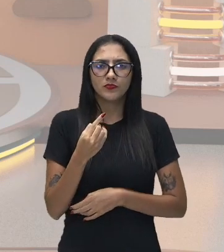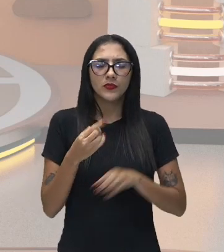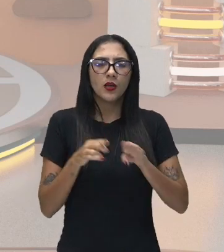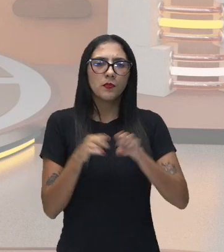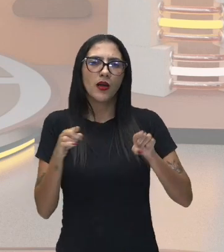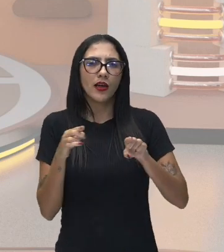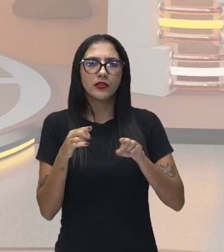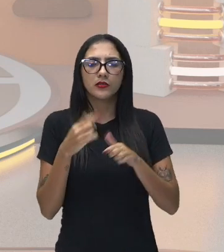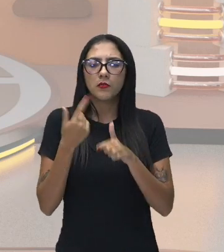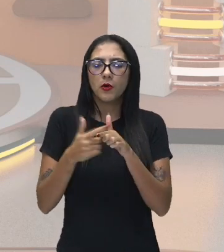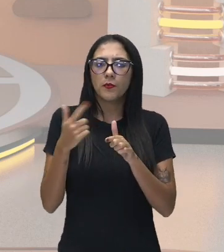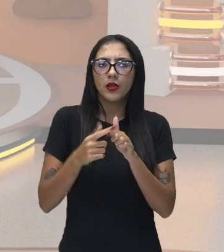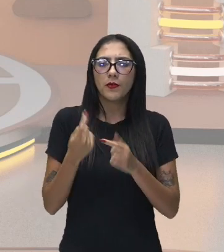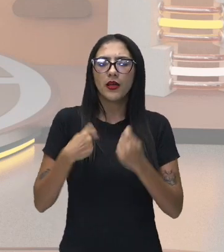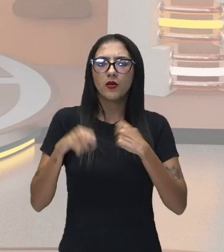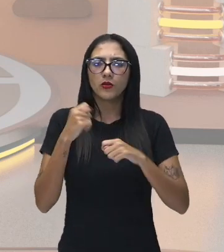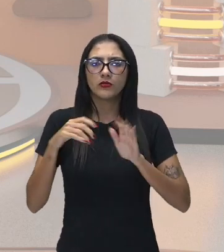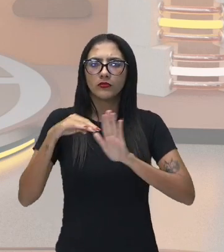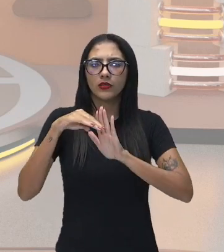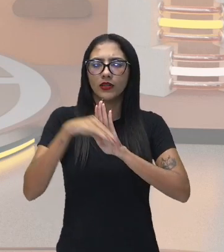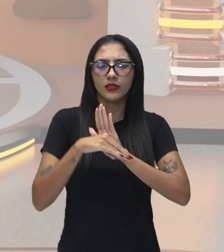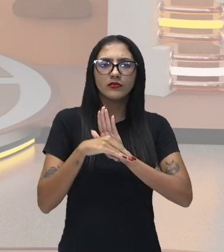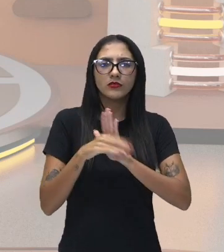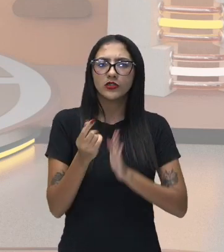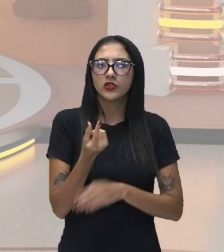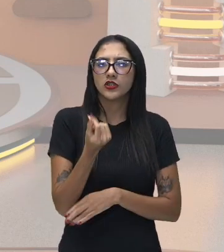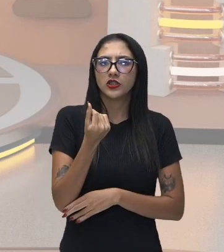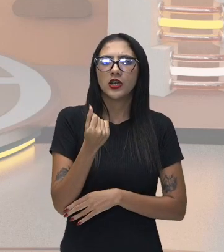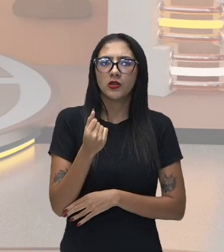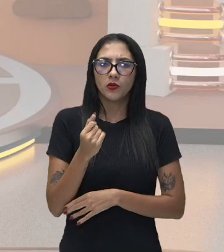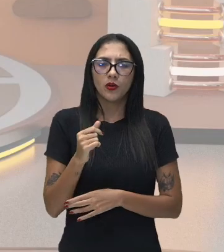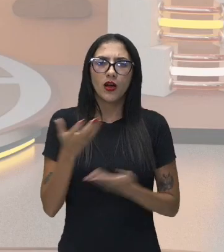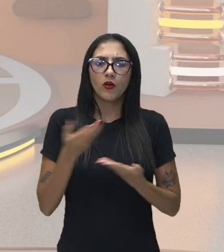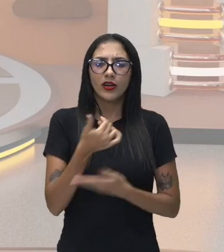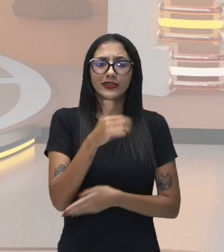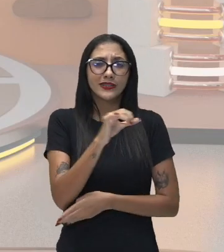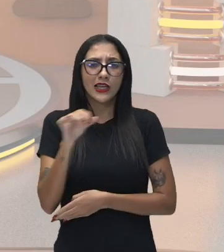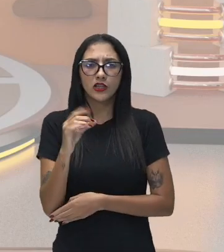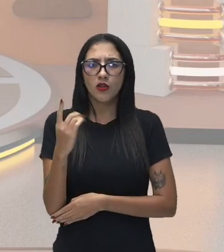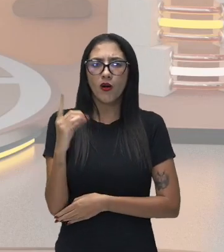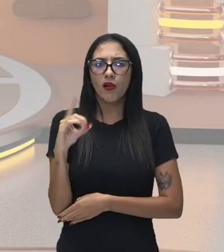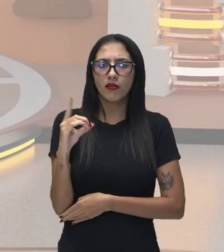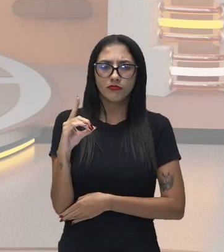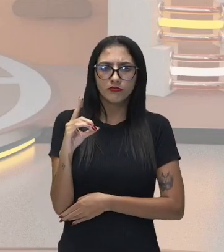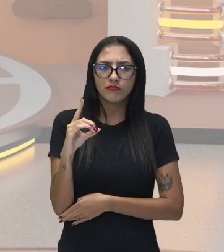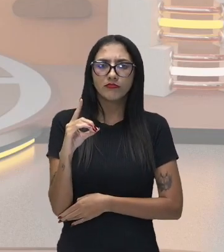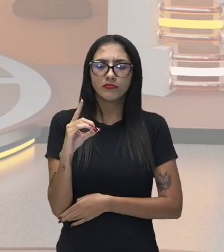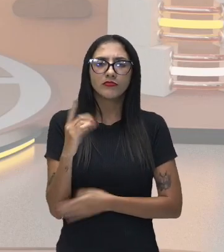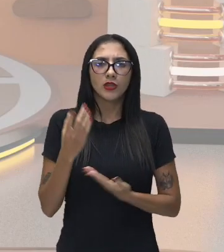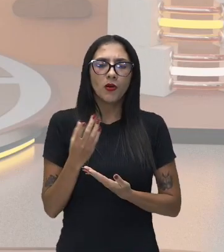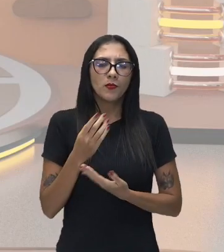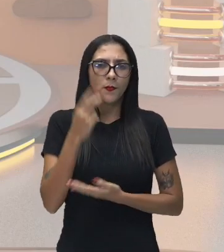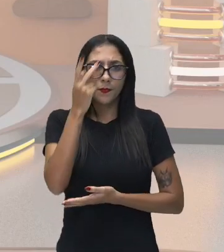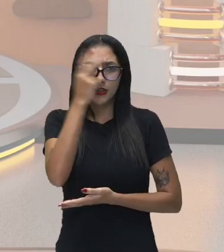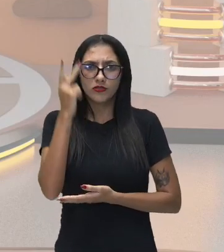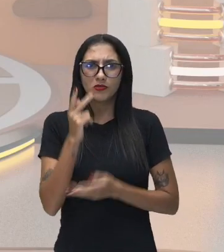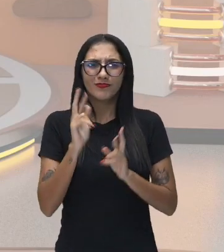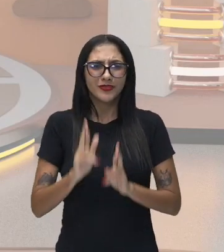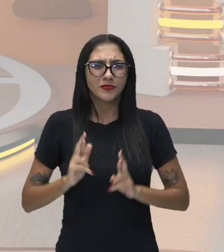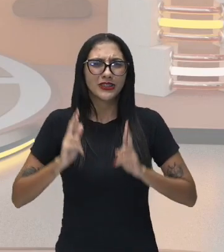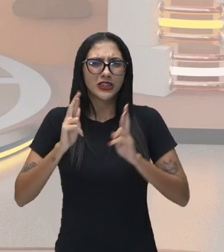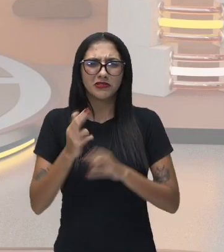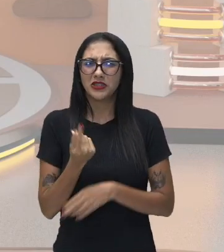$100, ou até às vezes sendo totalmente desvalorizada. Então, muita gente que tinha esperança de ficar rico, que investiu todas as